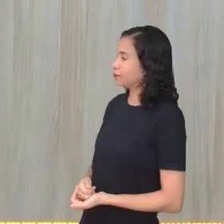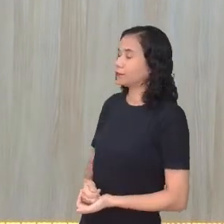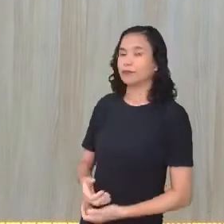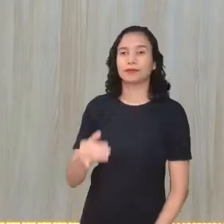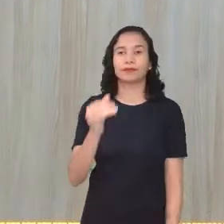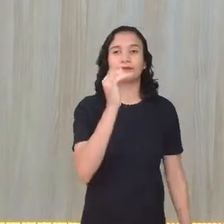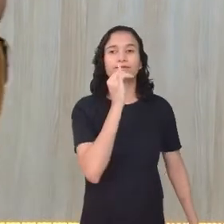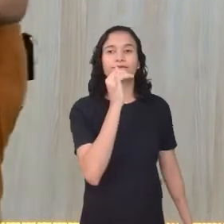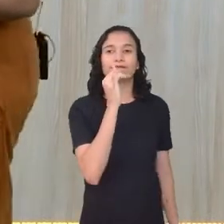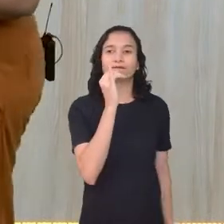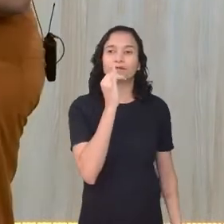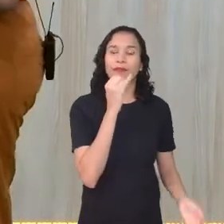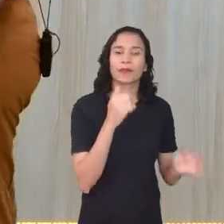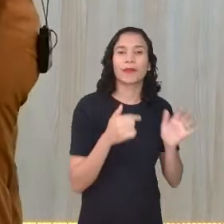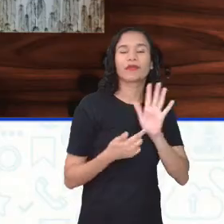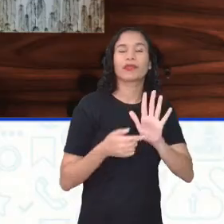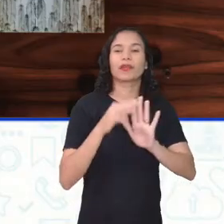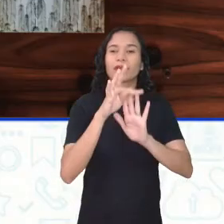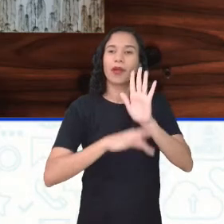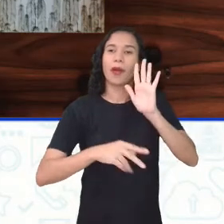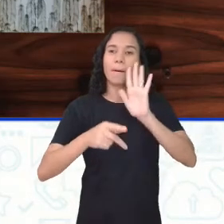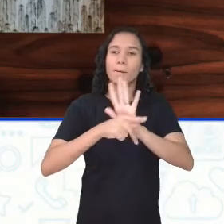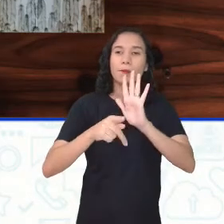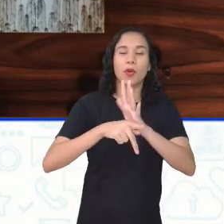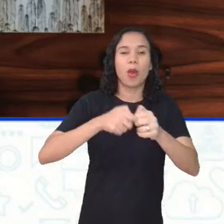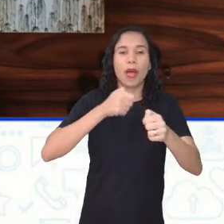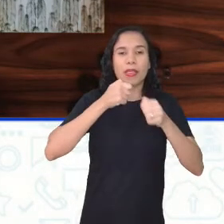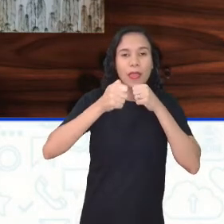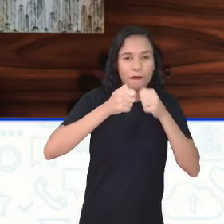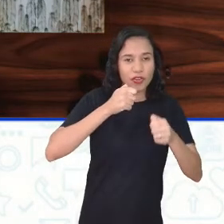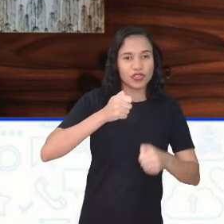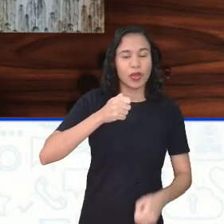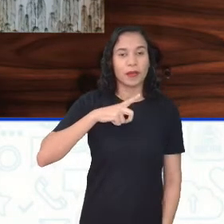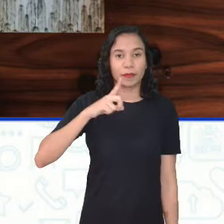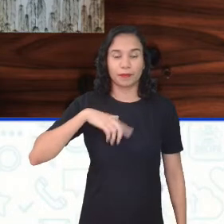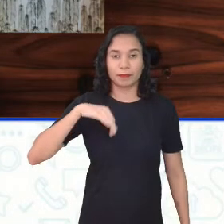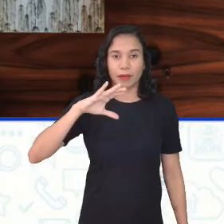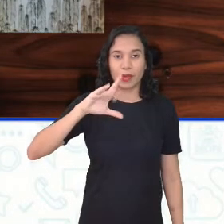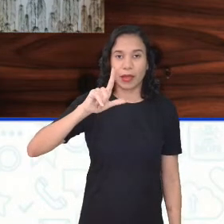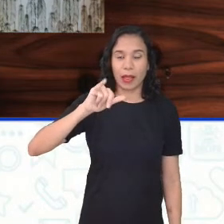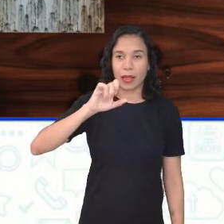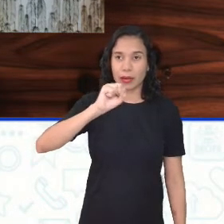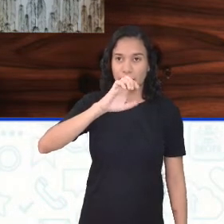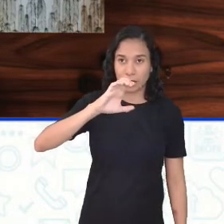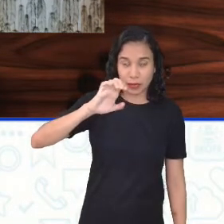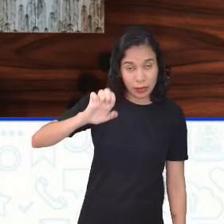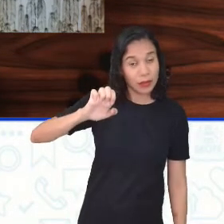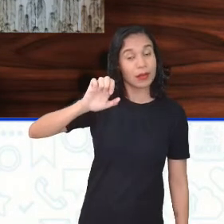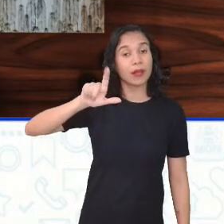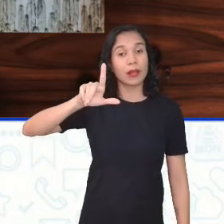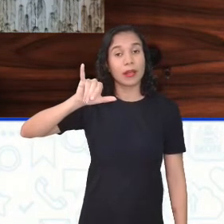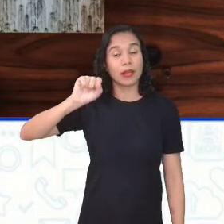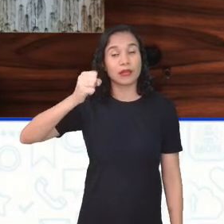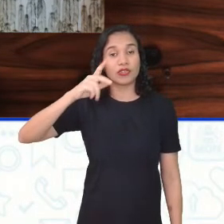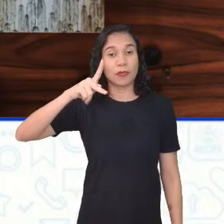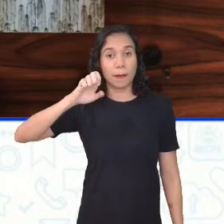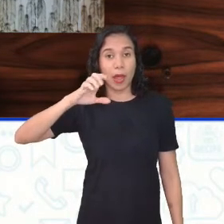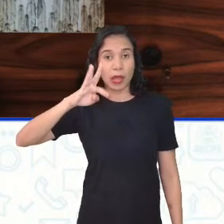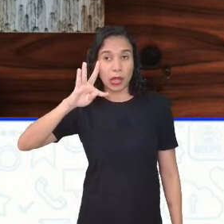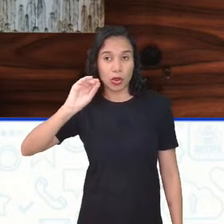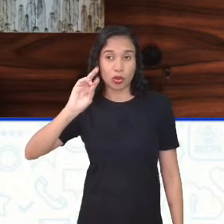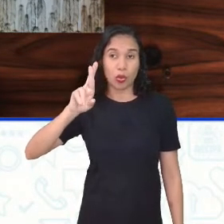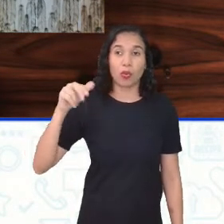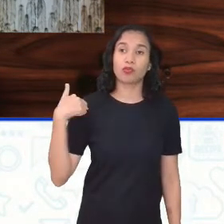Por exemplo, eu trouxe aqui um trechinho de uma entrevista da Clarice Lispector, tá? E a gente vai entender como